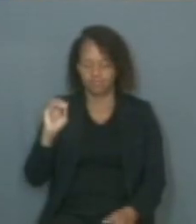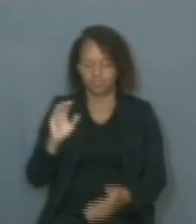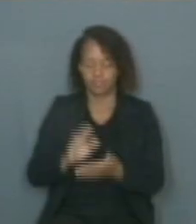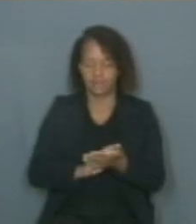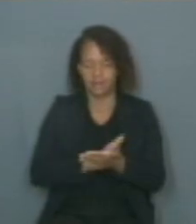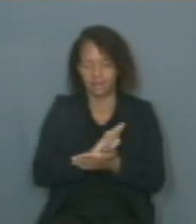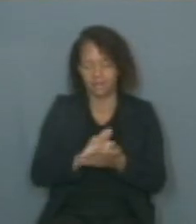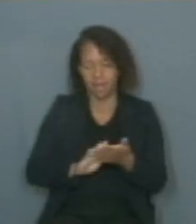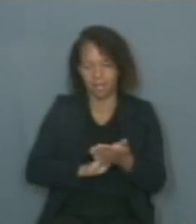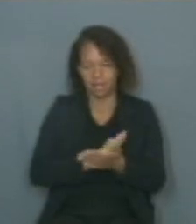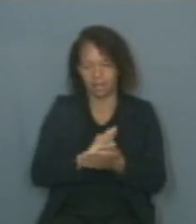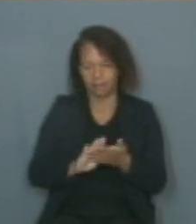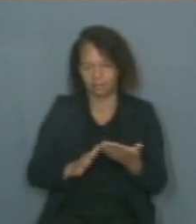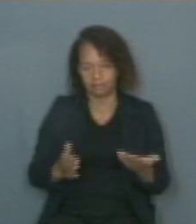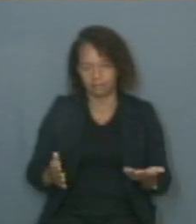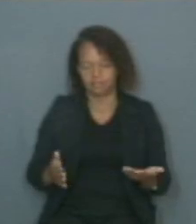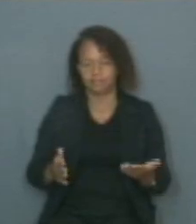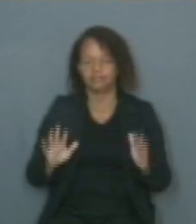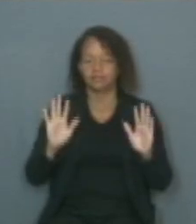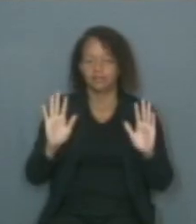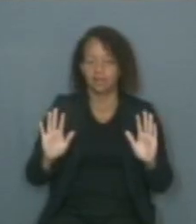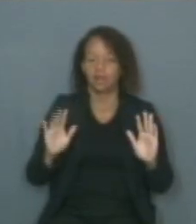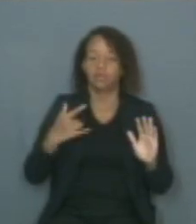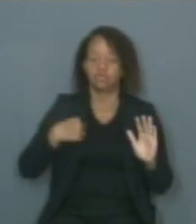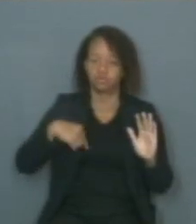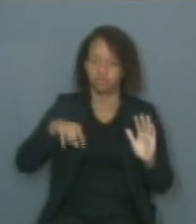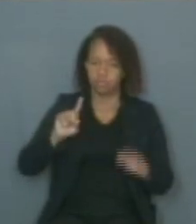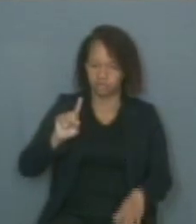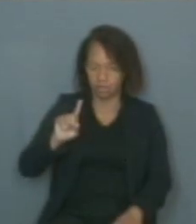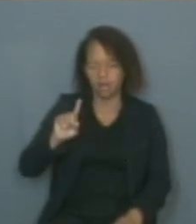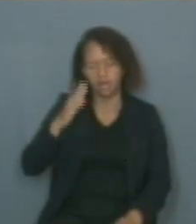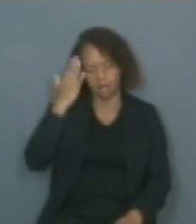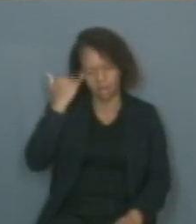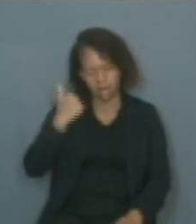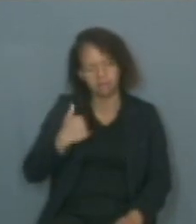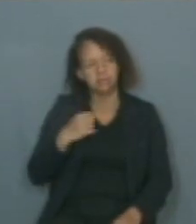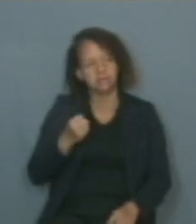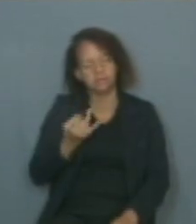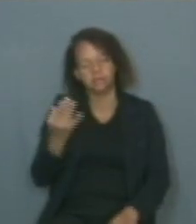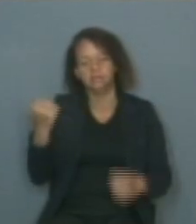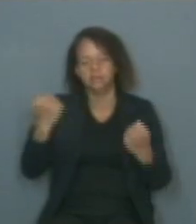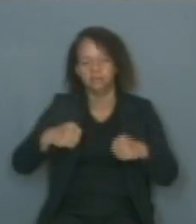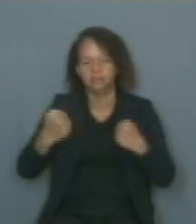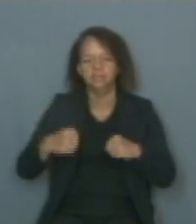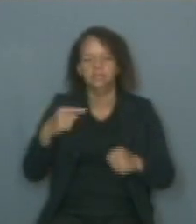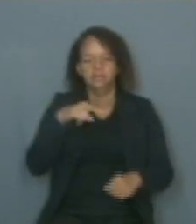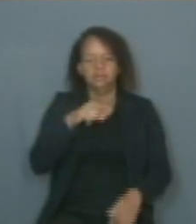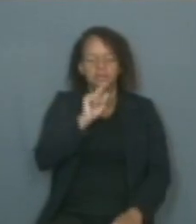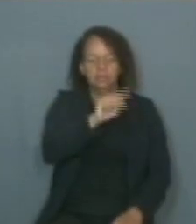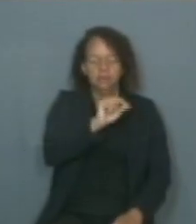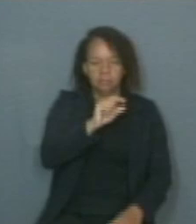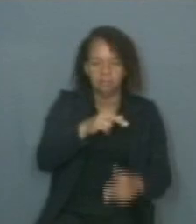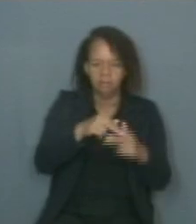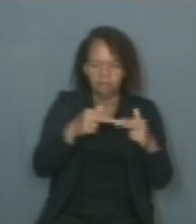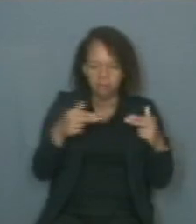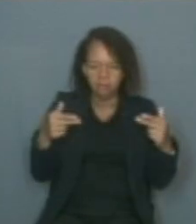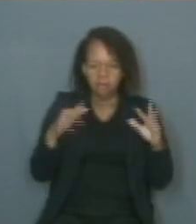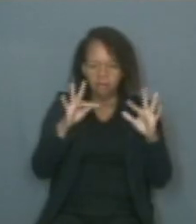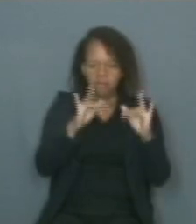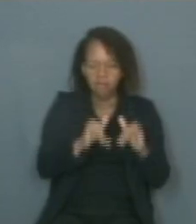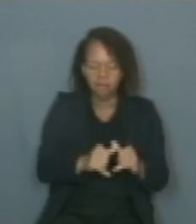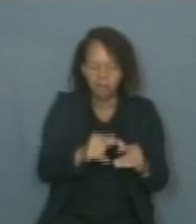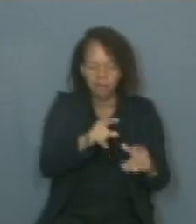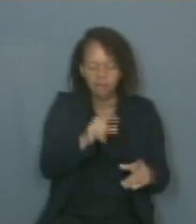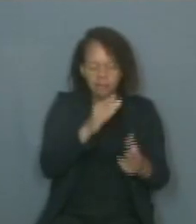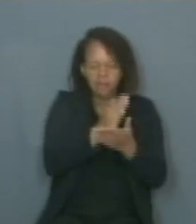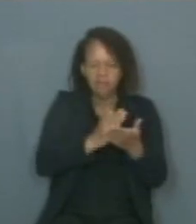Vamos fazer o seguinte, vereadores. A gente roda, a gente sabe o povo que precisa. Vamos pegar cada depósito dessas coisas que estão se acabando,